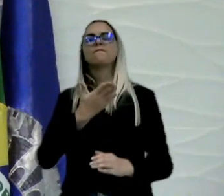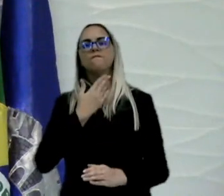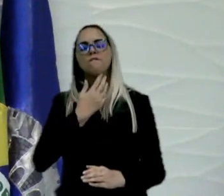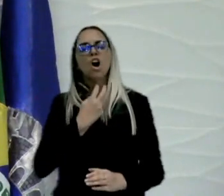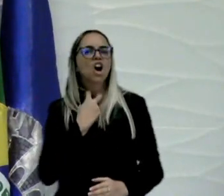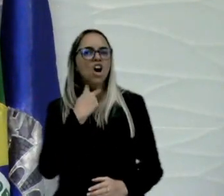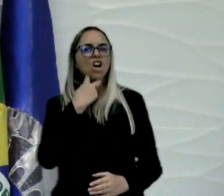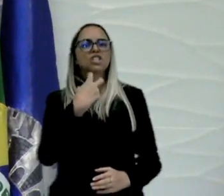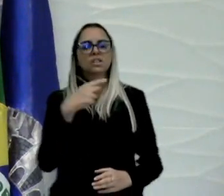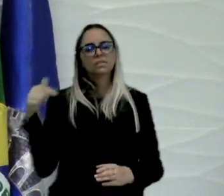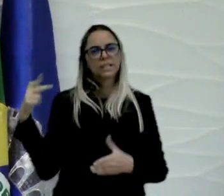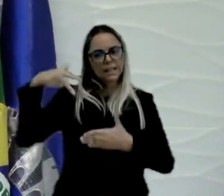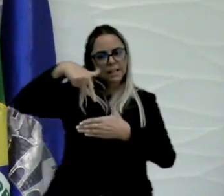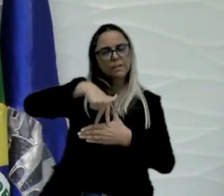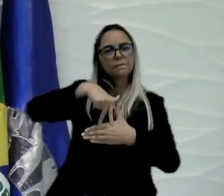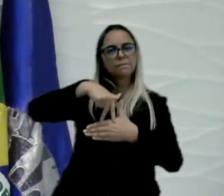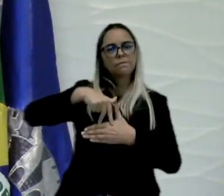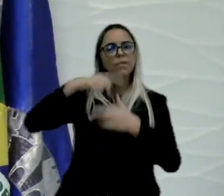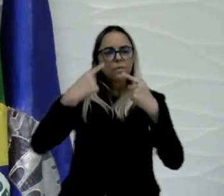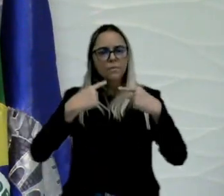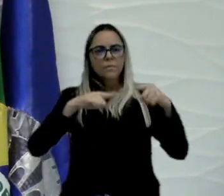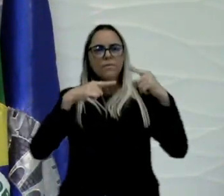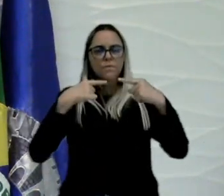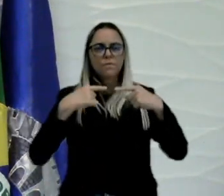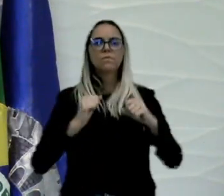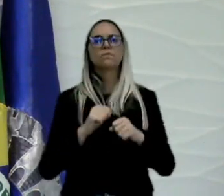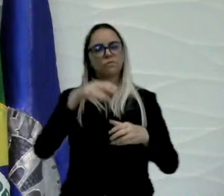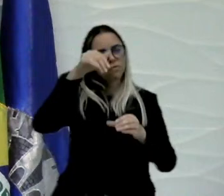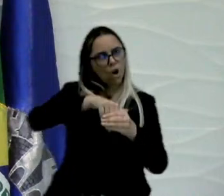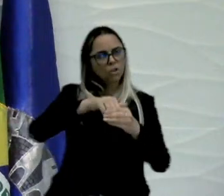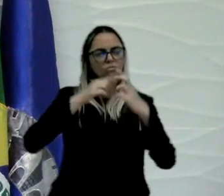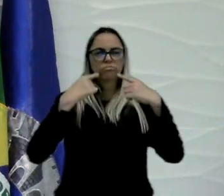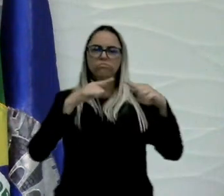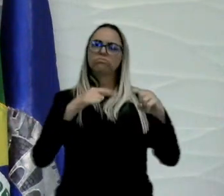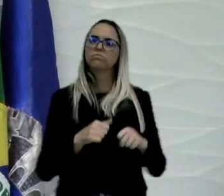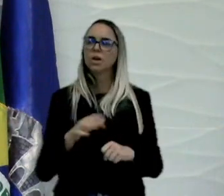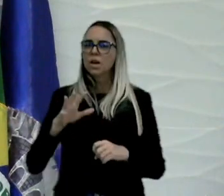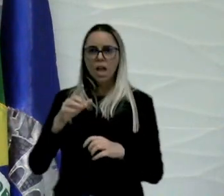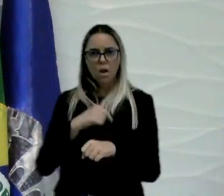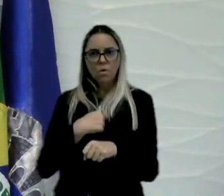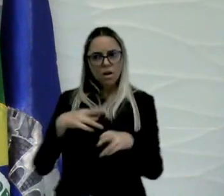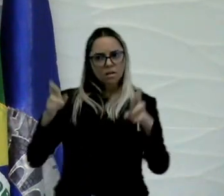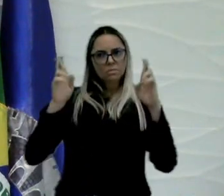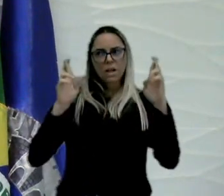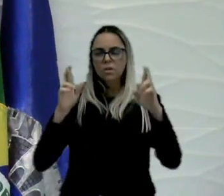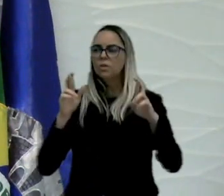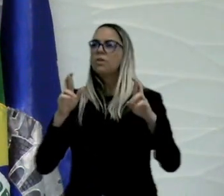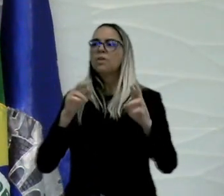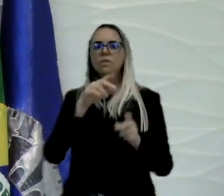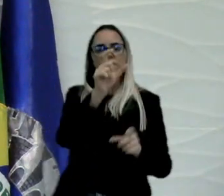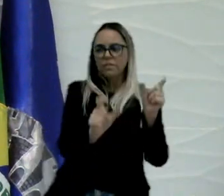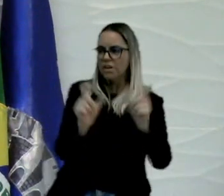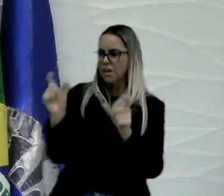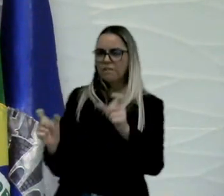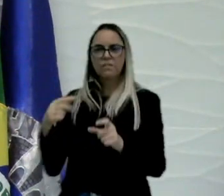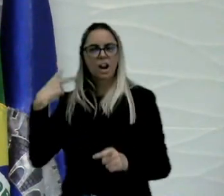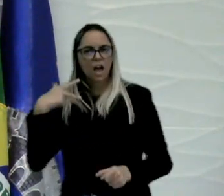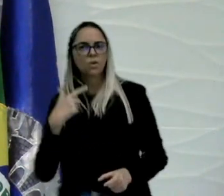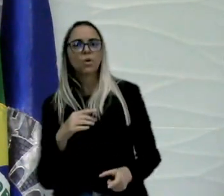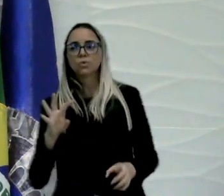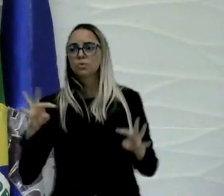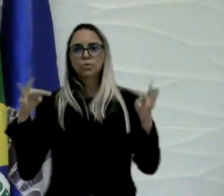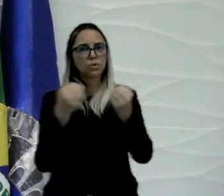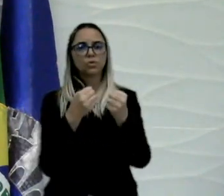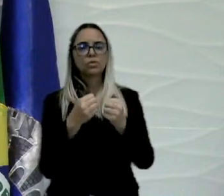aqui essa Tribuna e apresentar esse voto de repúdio Espero que todos os vereadores votem para que possamos aprovar por